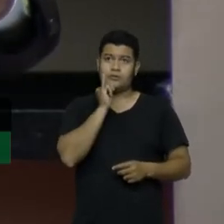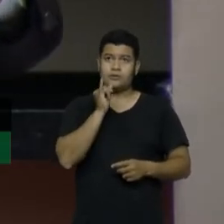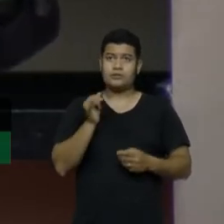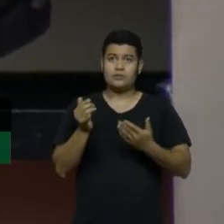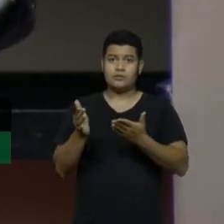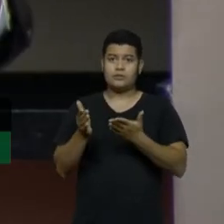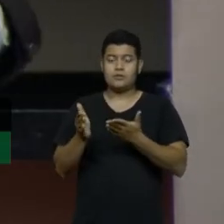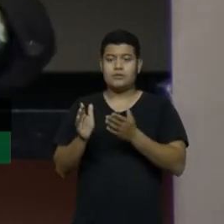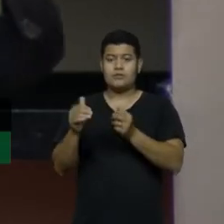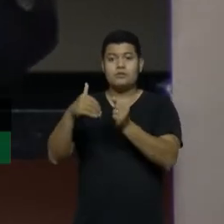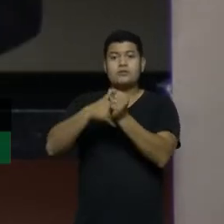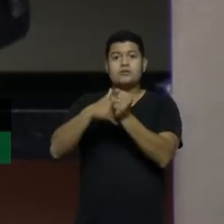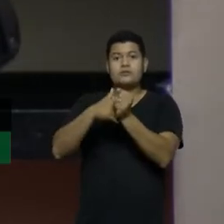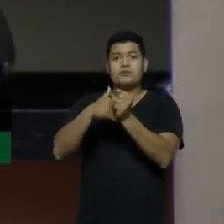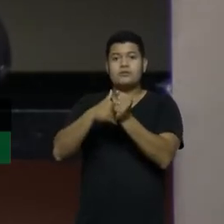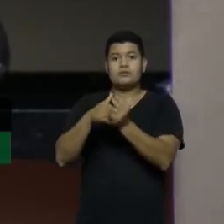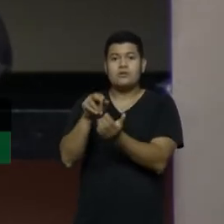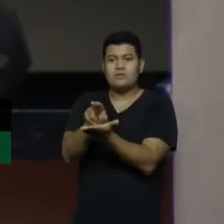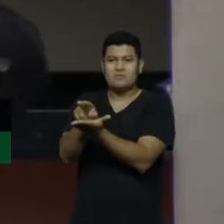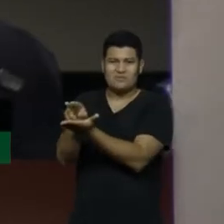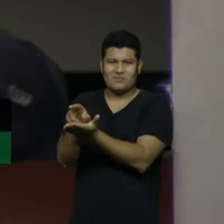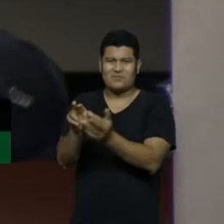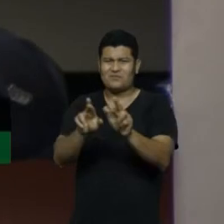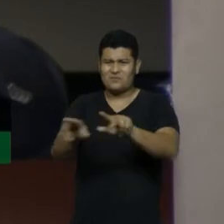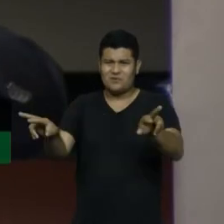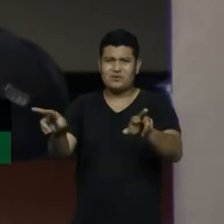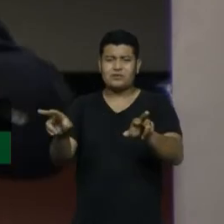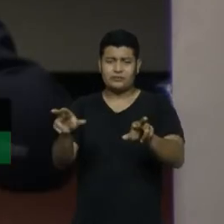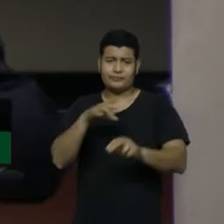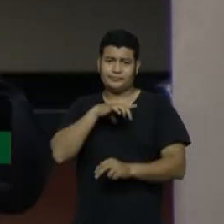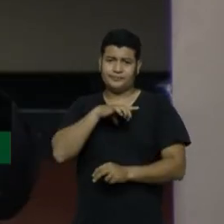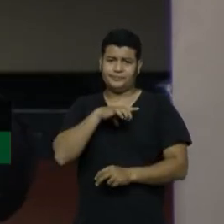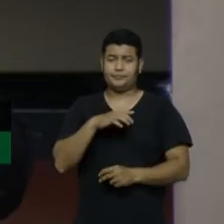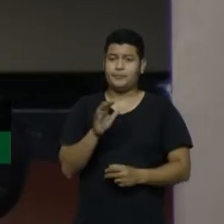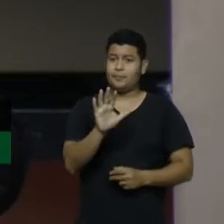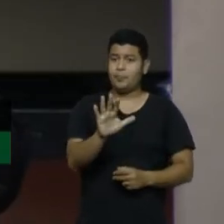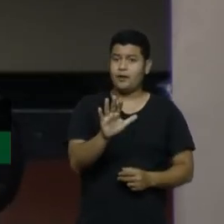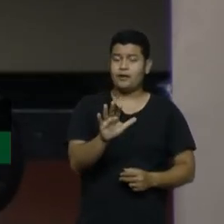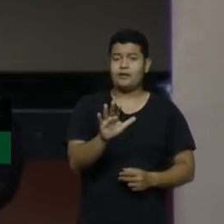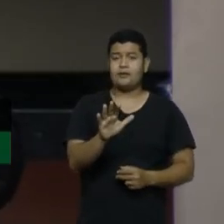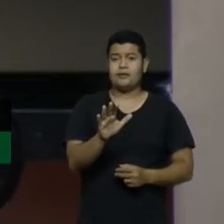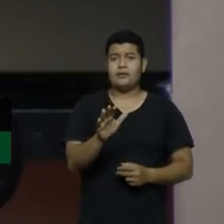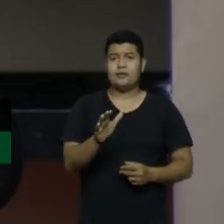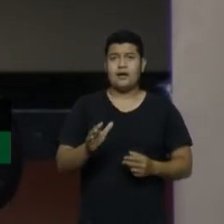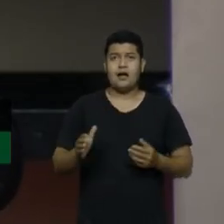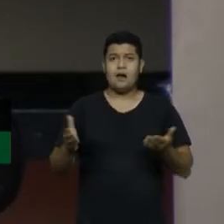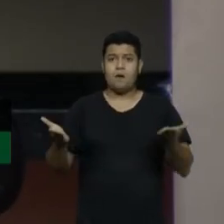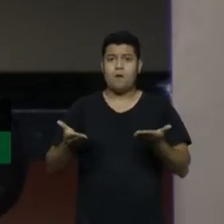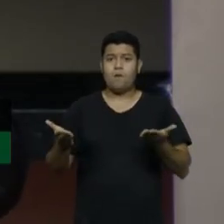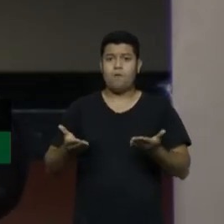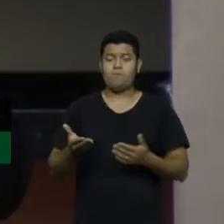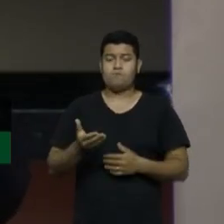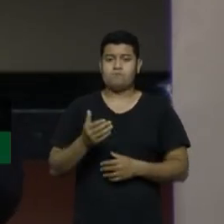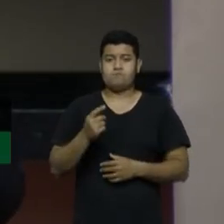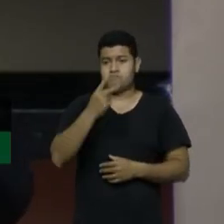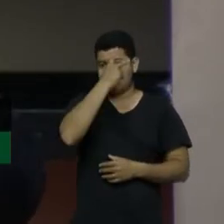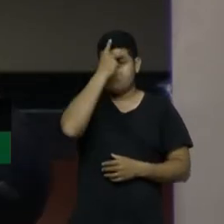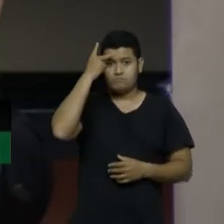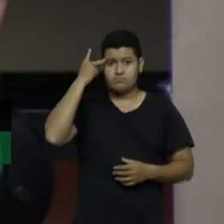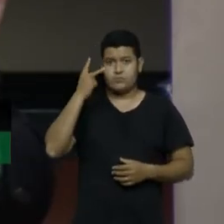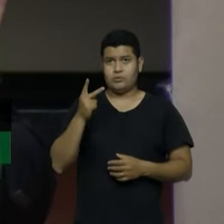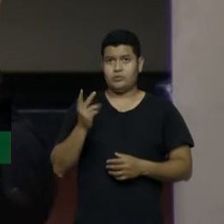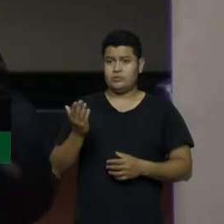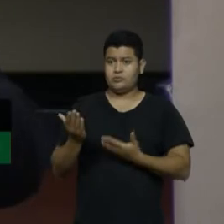sigilo do paciente, entra naquelas questões. Agora, um passageiro que está tudo